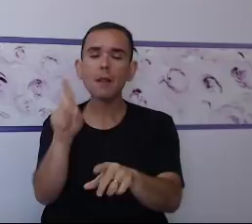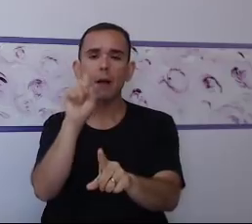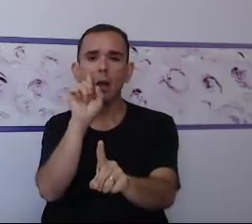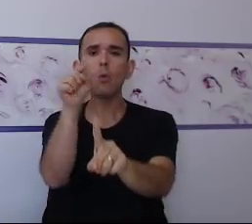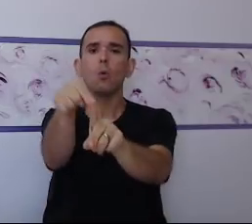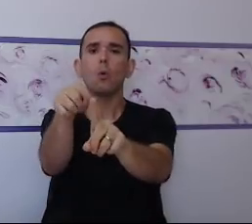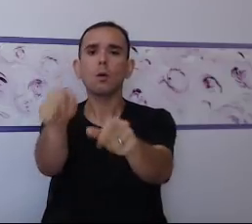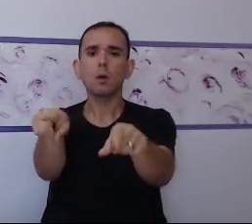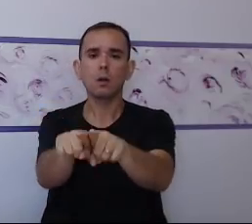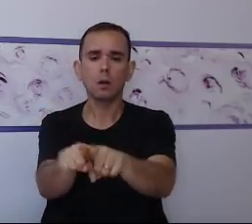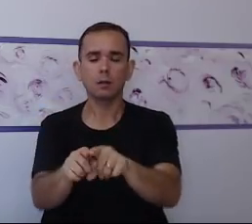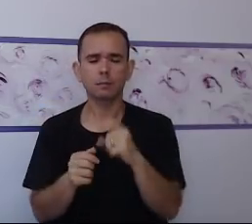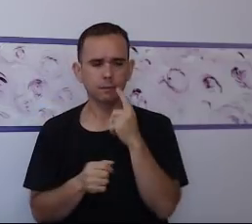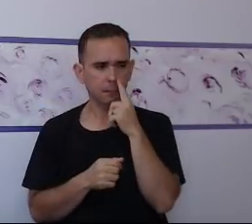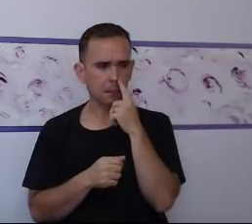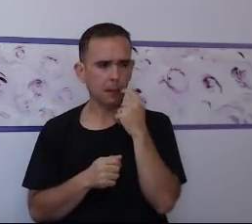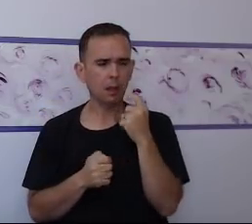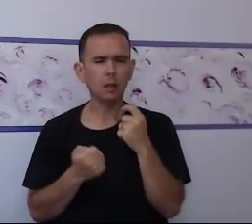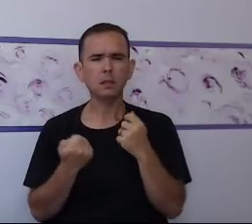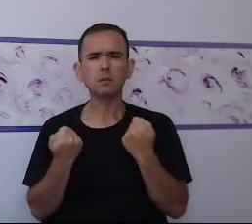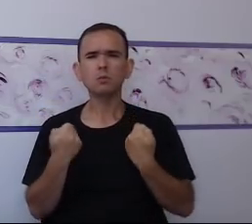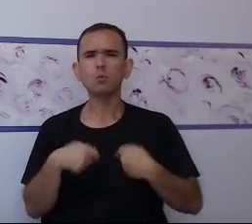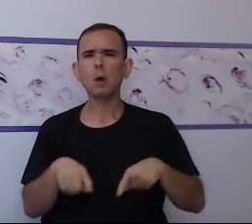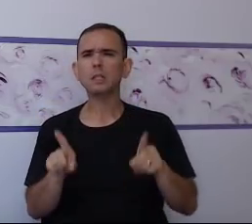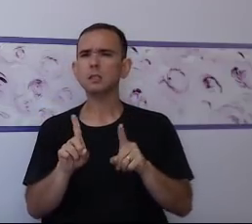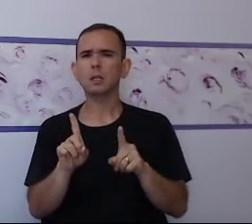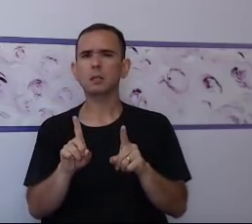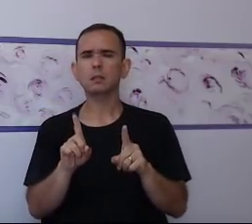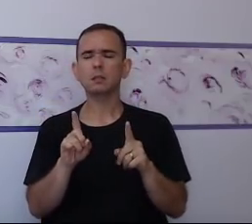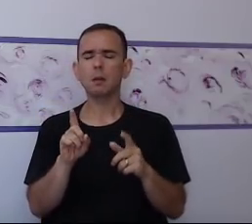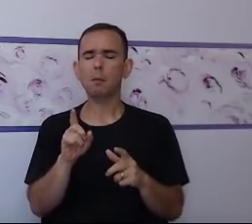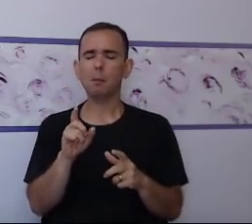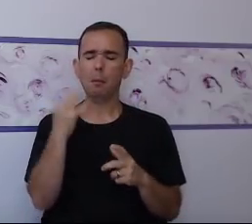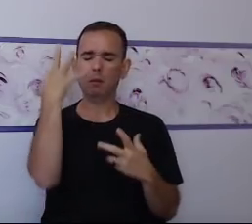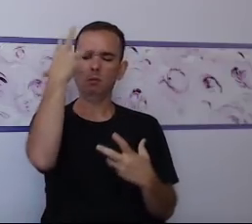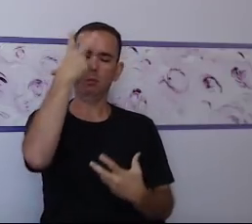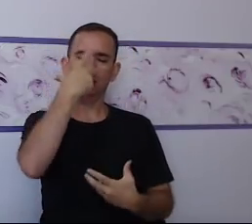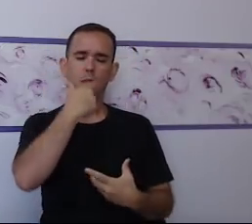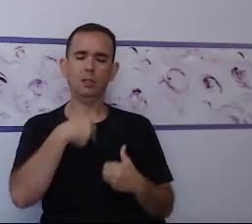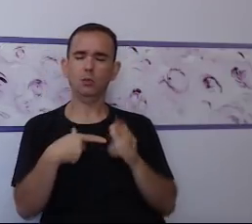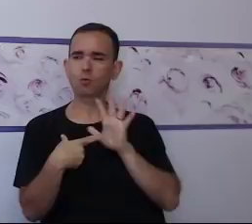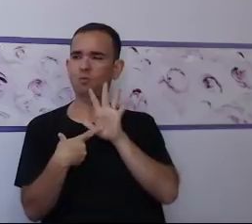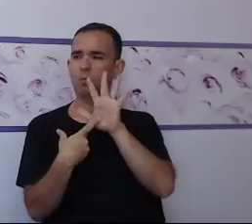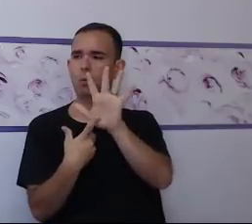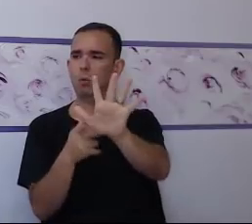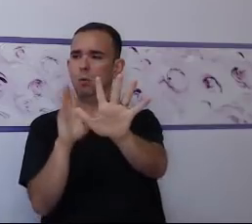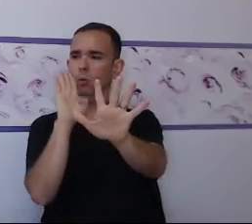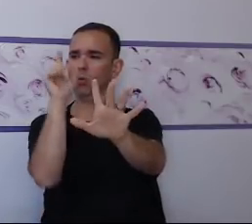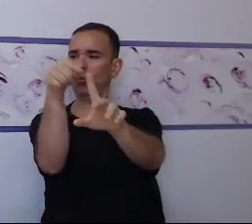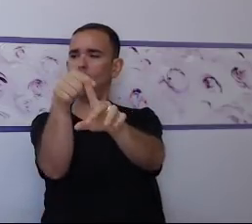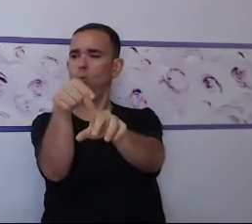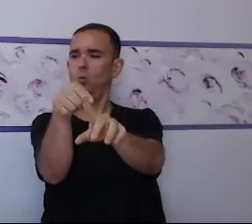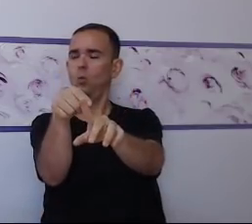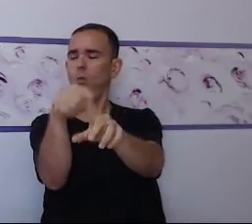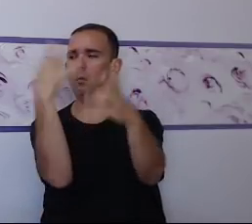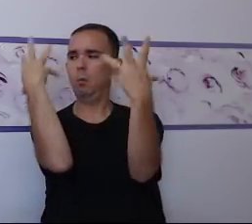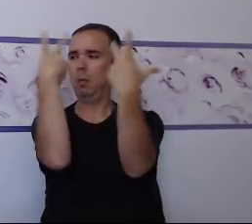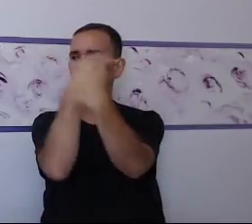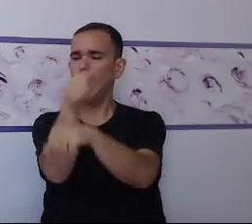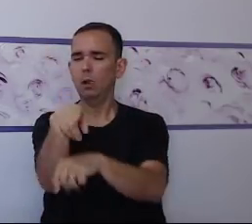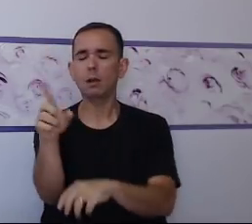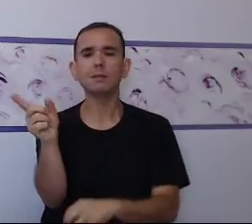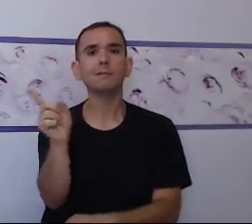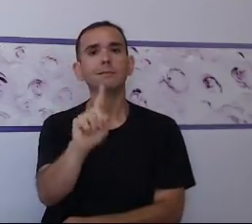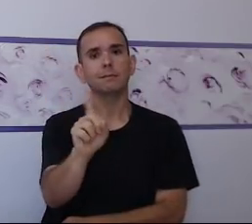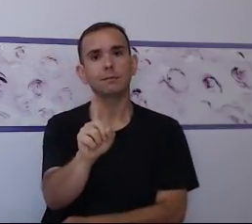alcançar. Então, não adianta a gente fazer uma coisa para inglês ver, né? Que a gente vai traçar um objetivo enorme para ficar bonito.